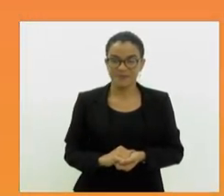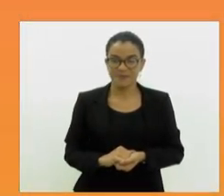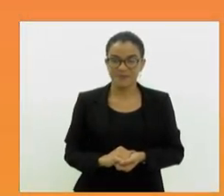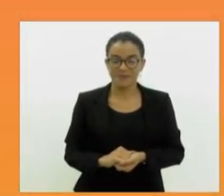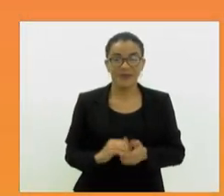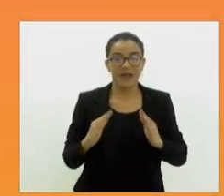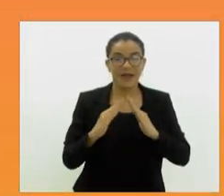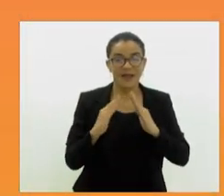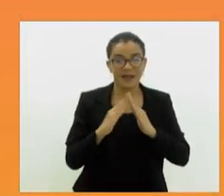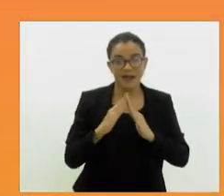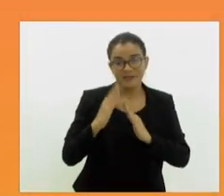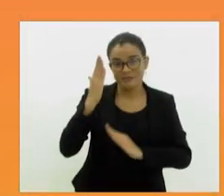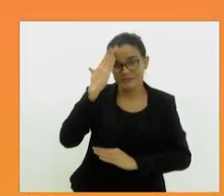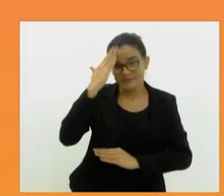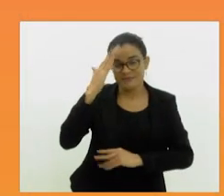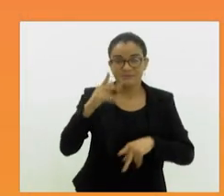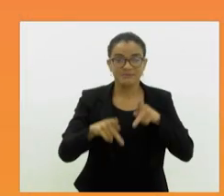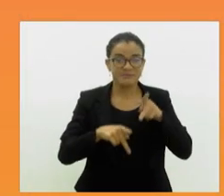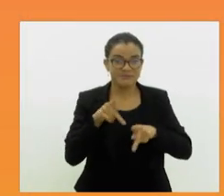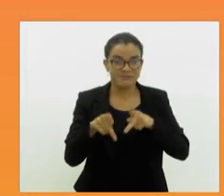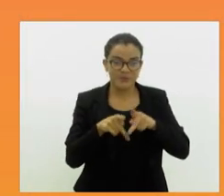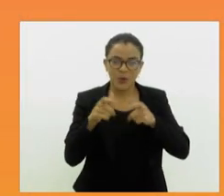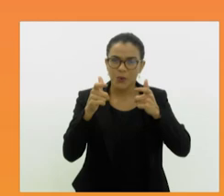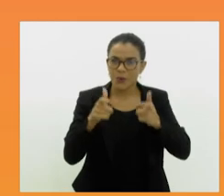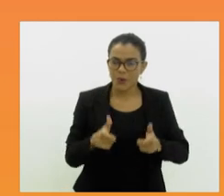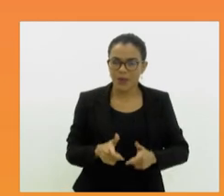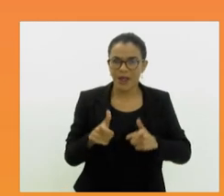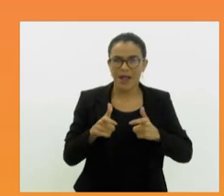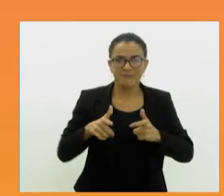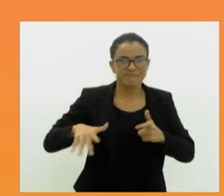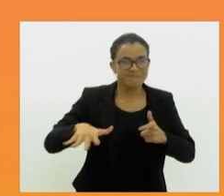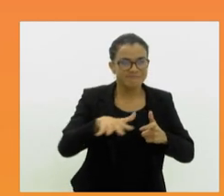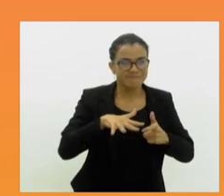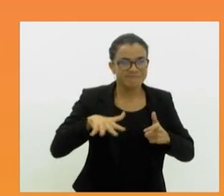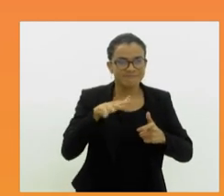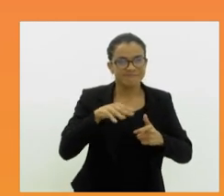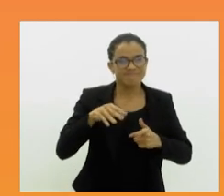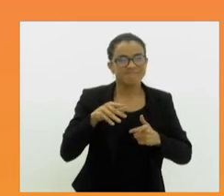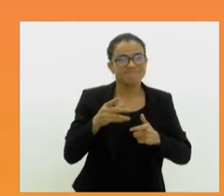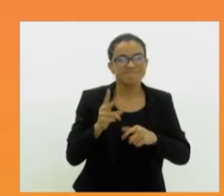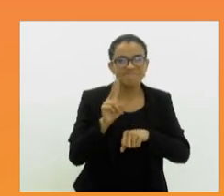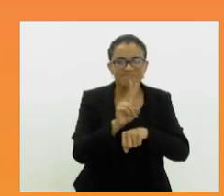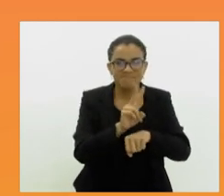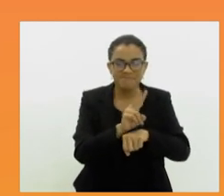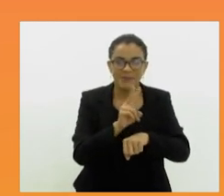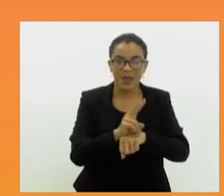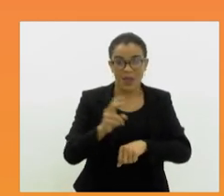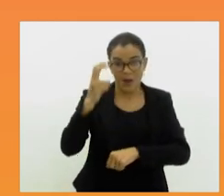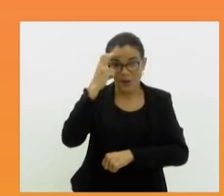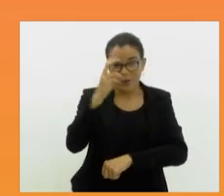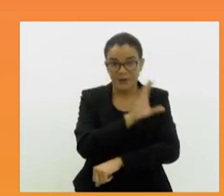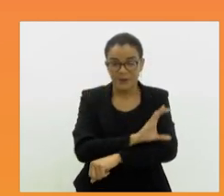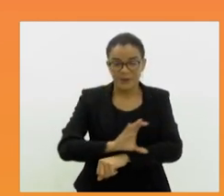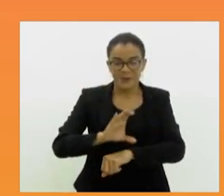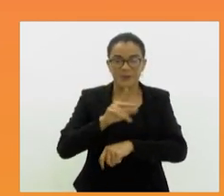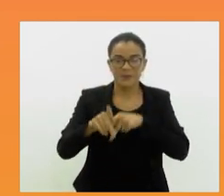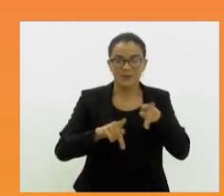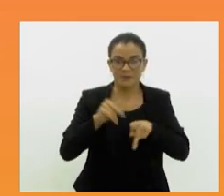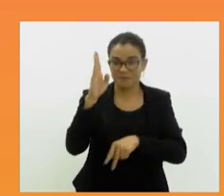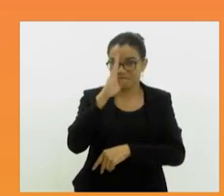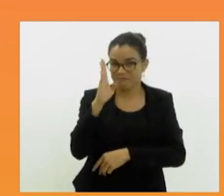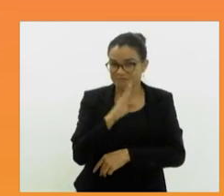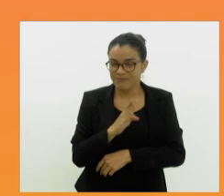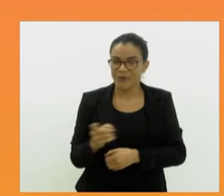A Casa do Saber Popular, reconhecido como um dos maiores espaços de vivência e preservação da cultura popular brasileira, retomou o